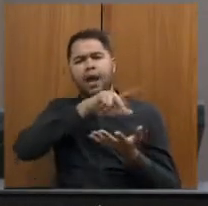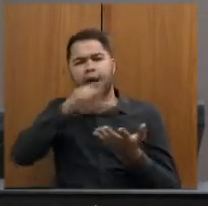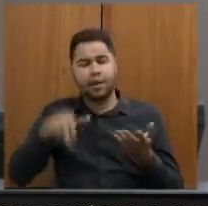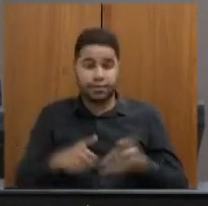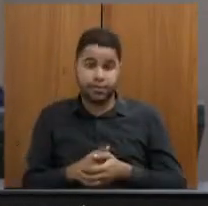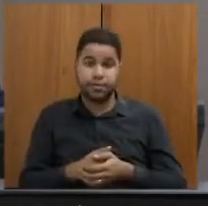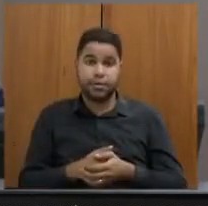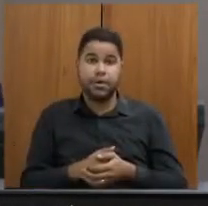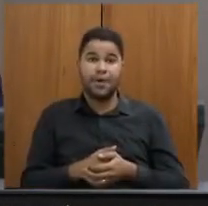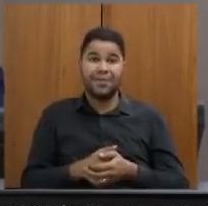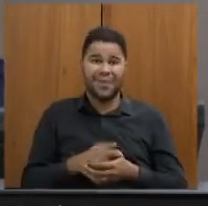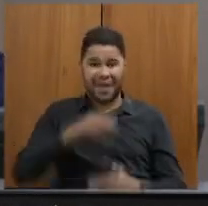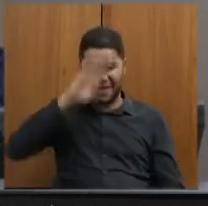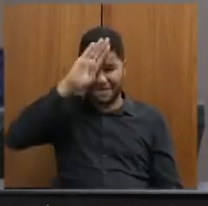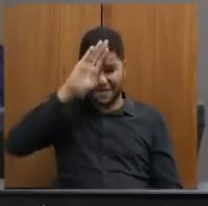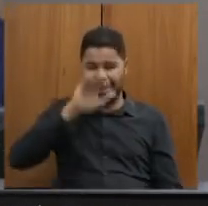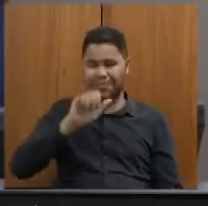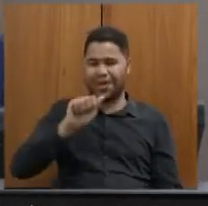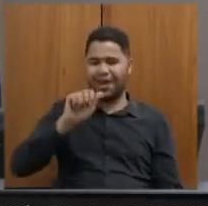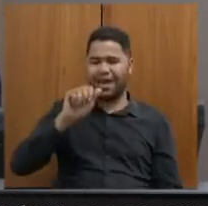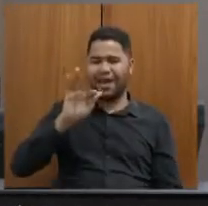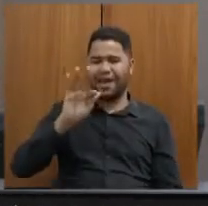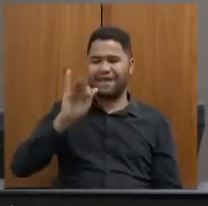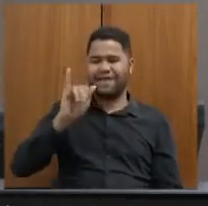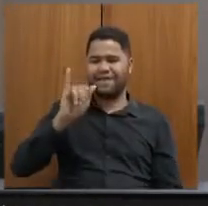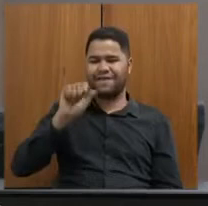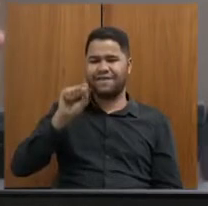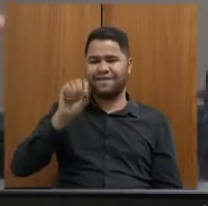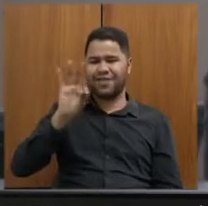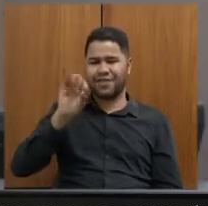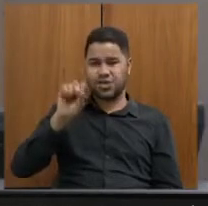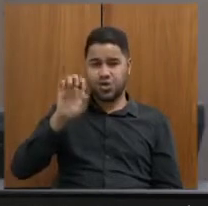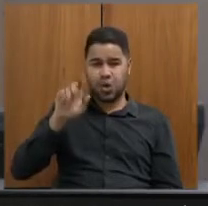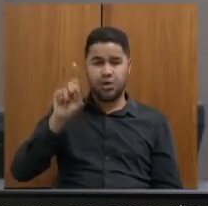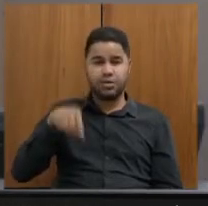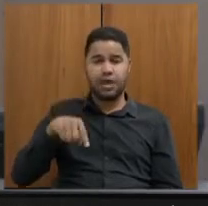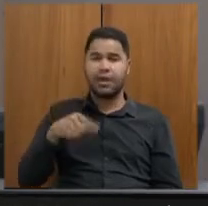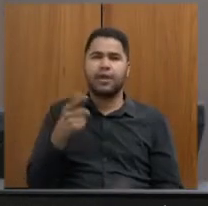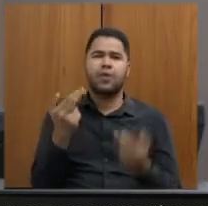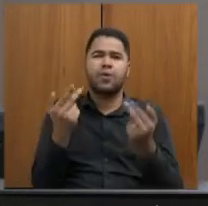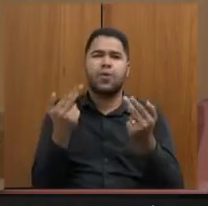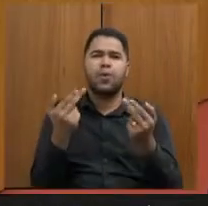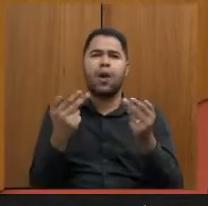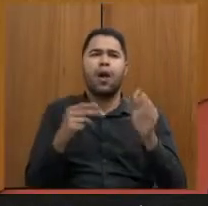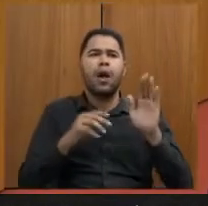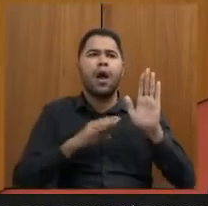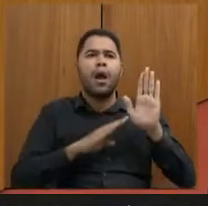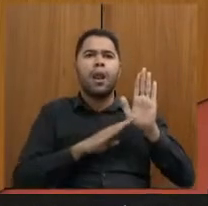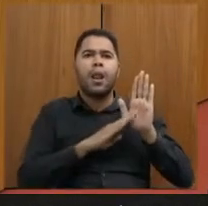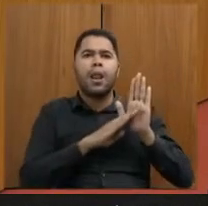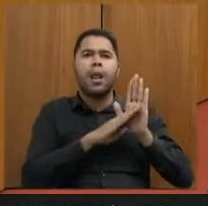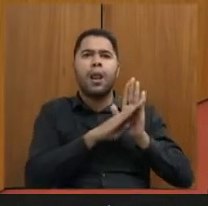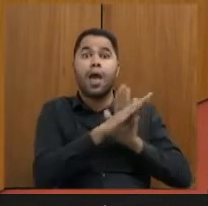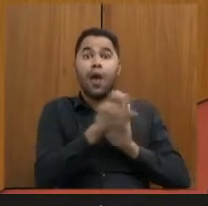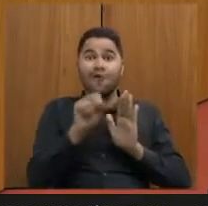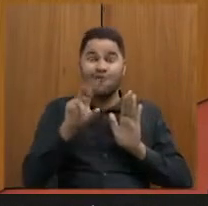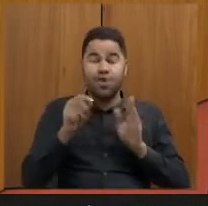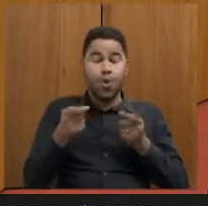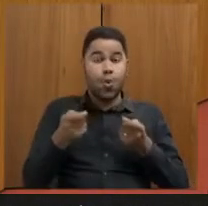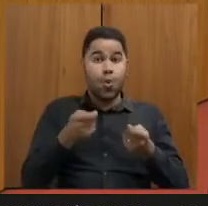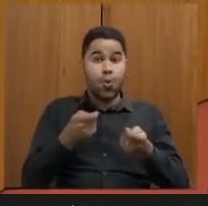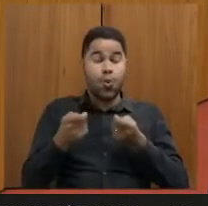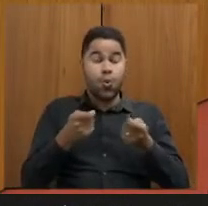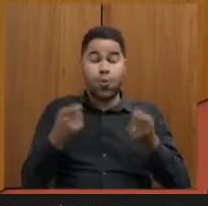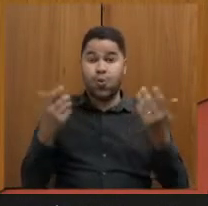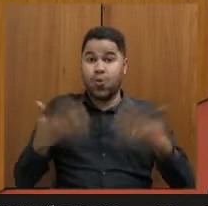aftosa Deputado nas Francos ela é o termômetro da questão sanitária no mundo é um vírus muito difícil ser controlado